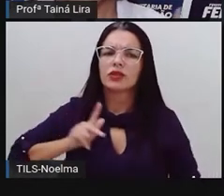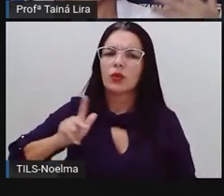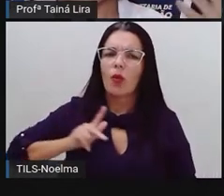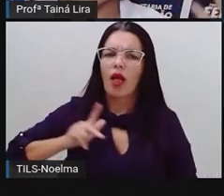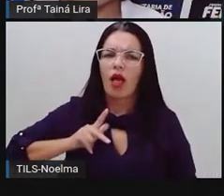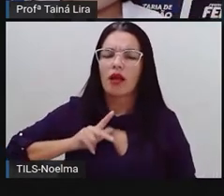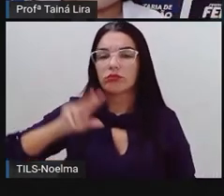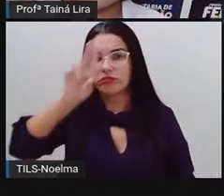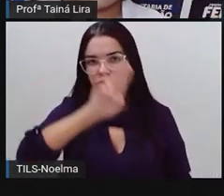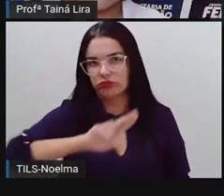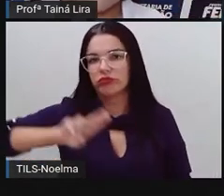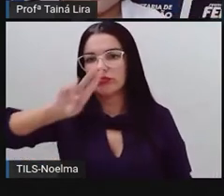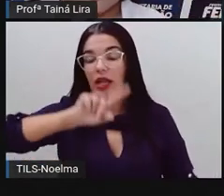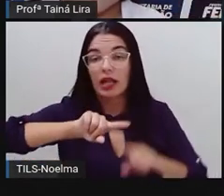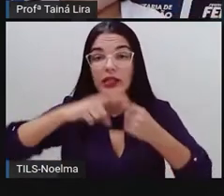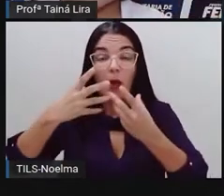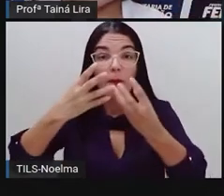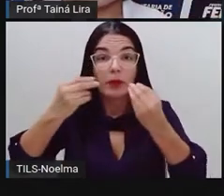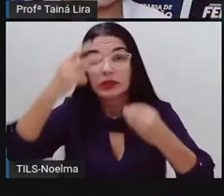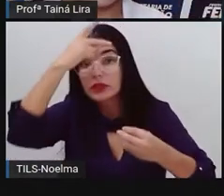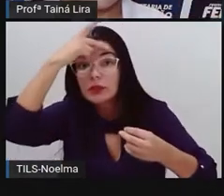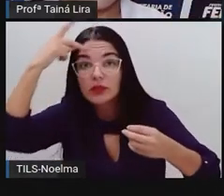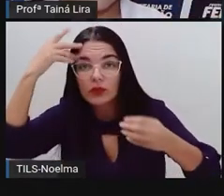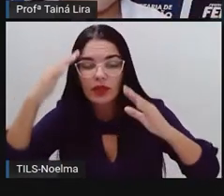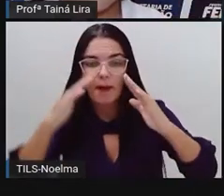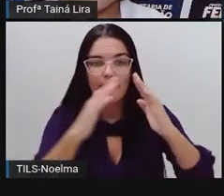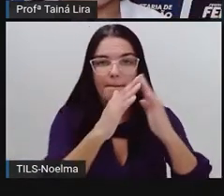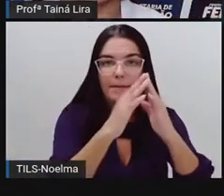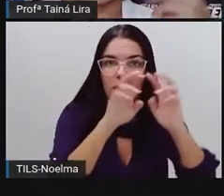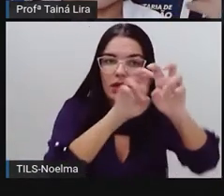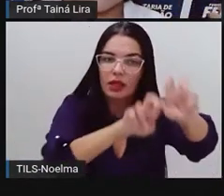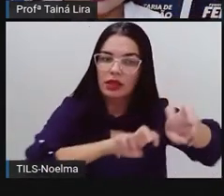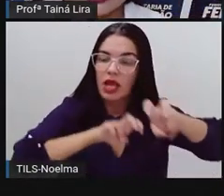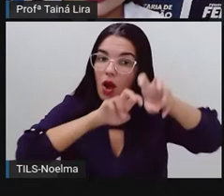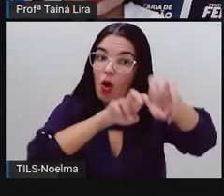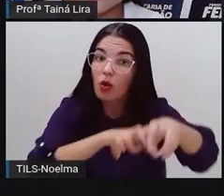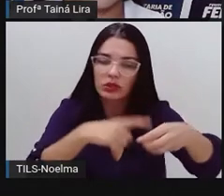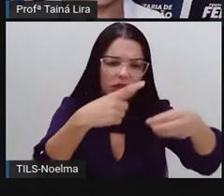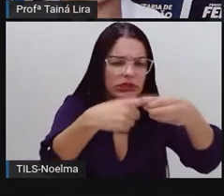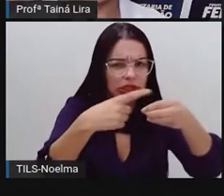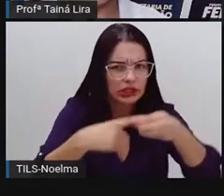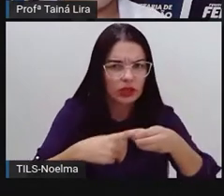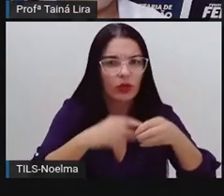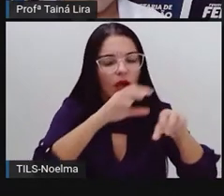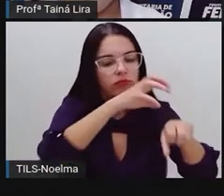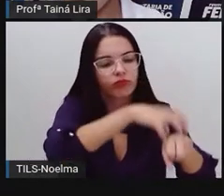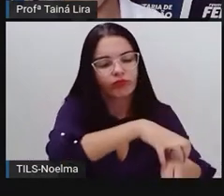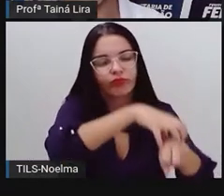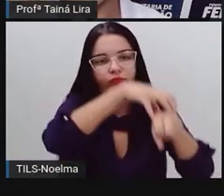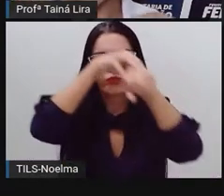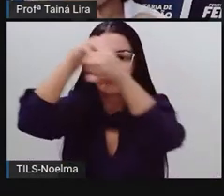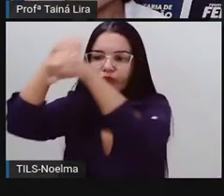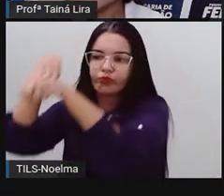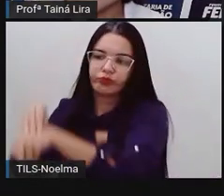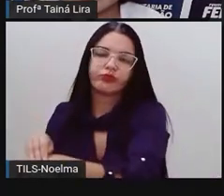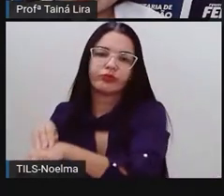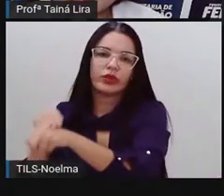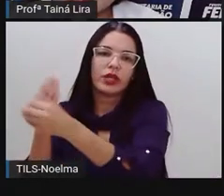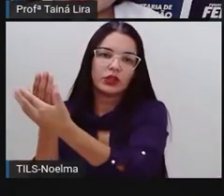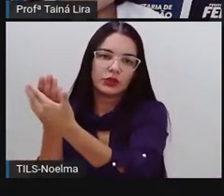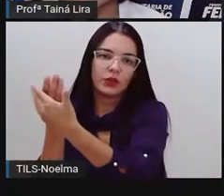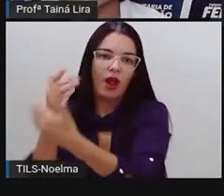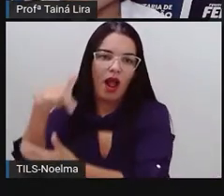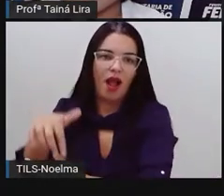na cidade então muitas pessoas aí que moram na zona rural que moram no distrito ela se deslocam também para